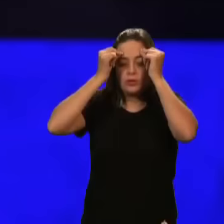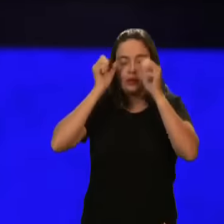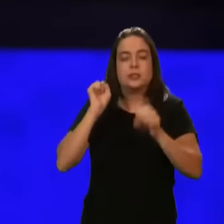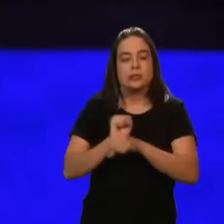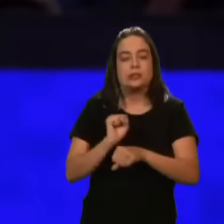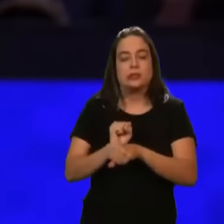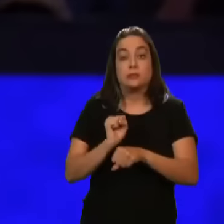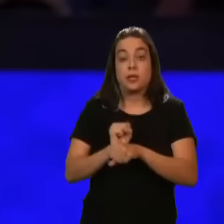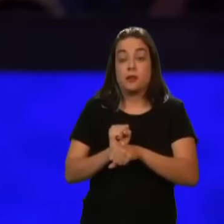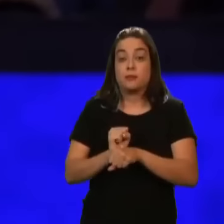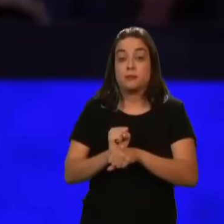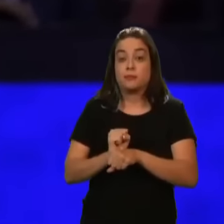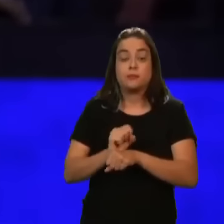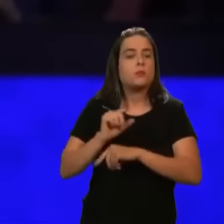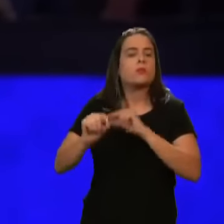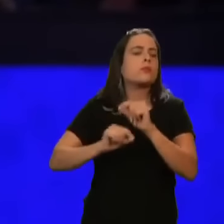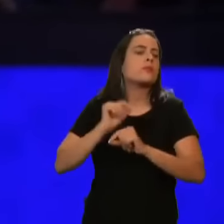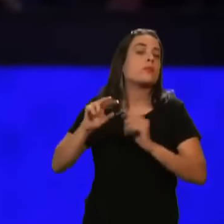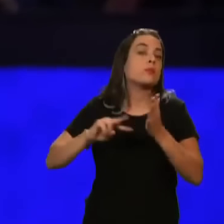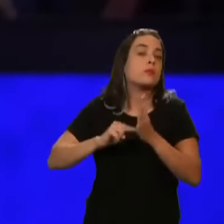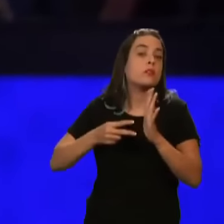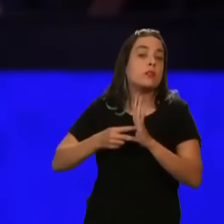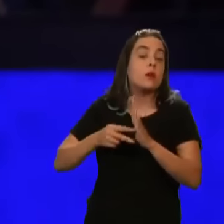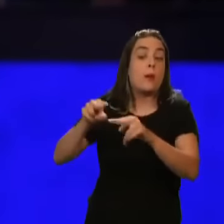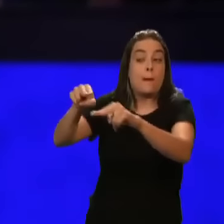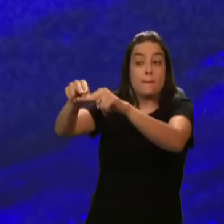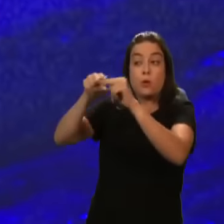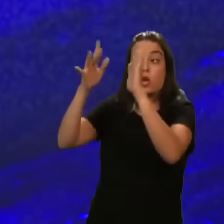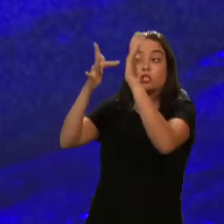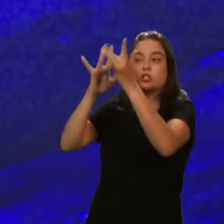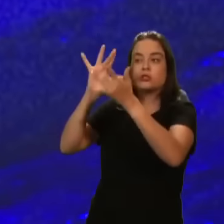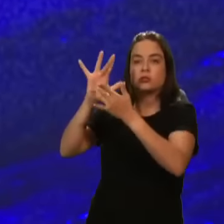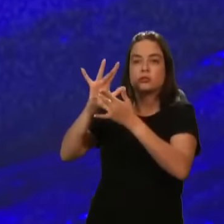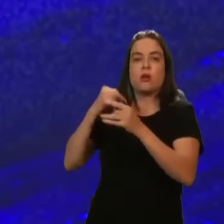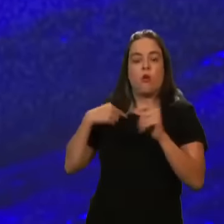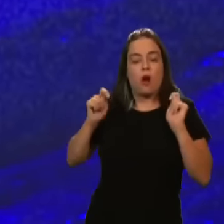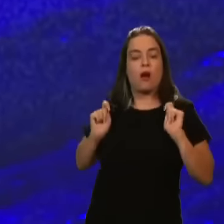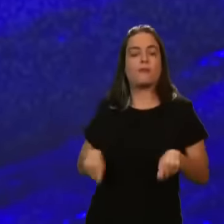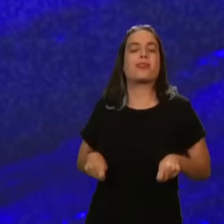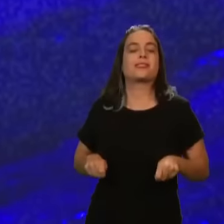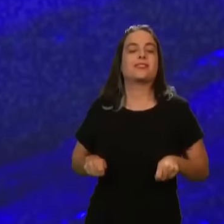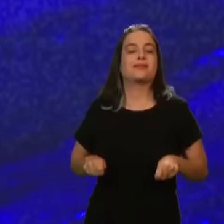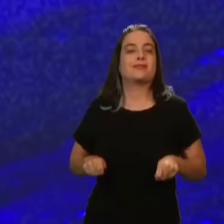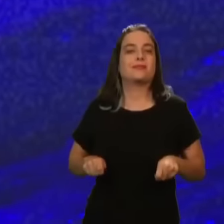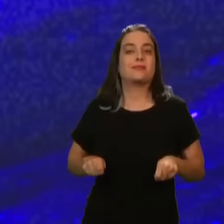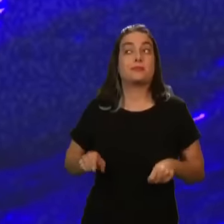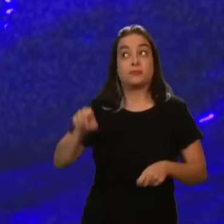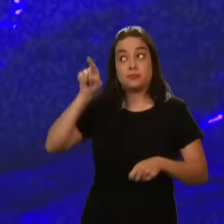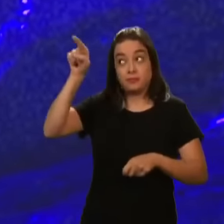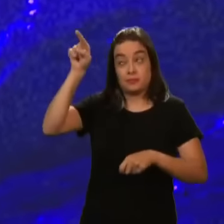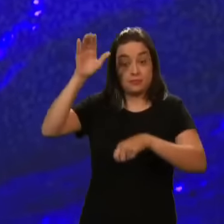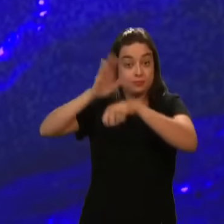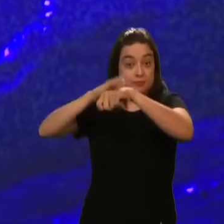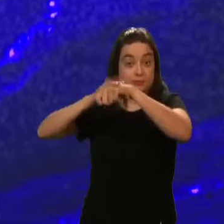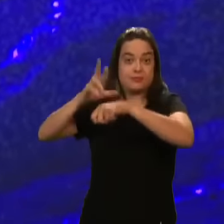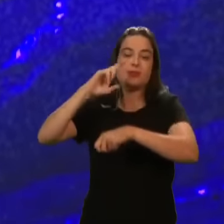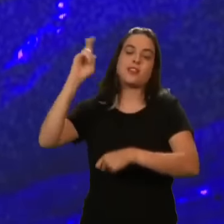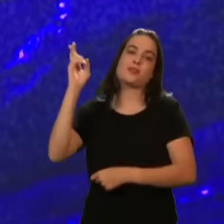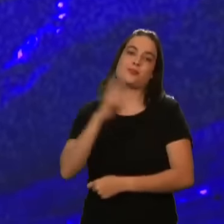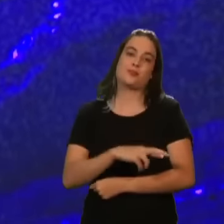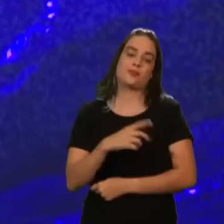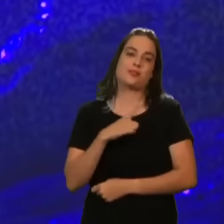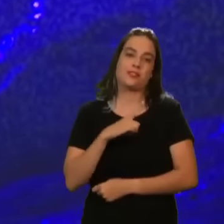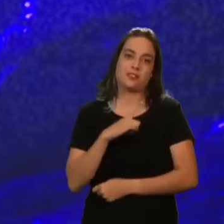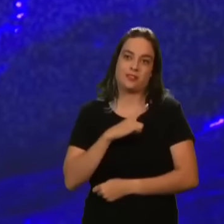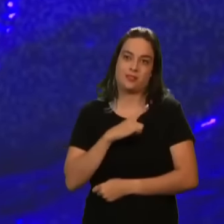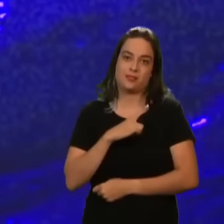dizer: em Cristo eu posso todas as coisas. Ele tem a resposta. Não é o